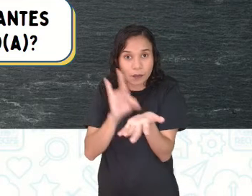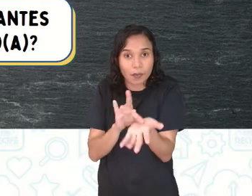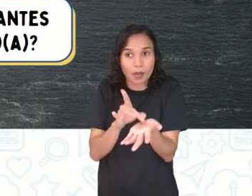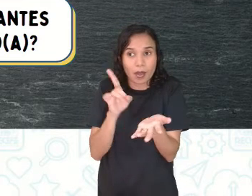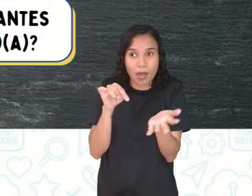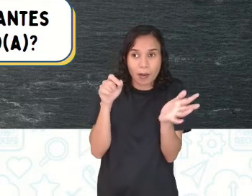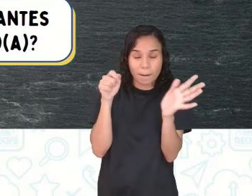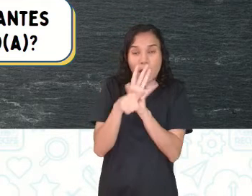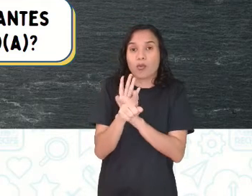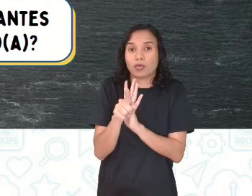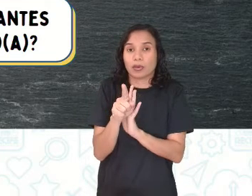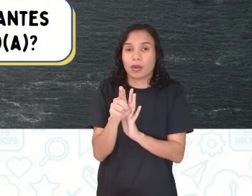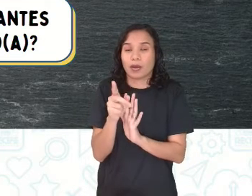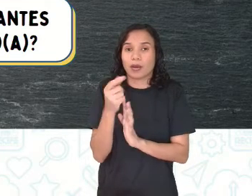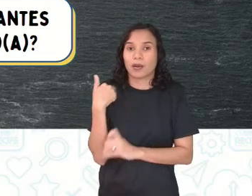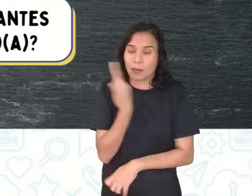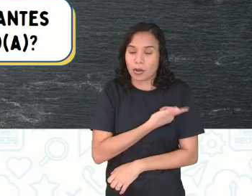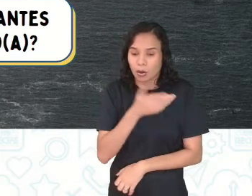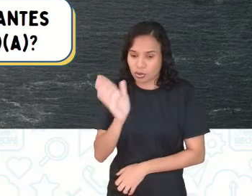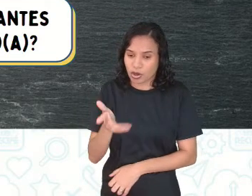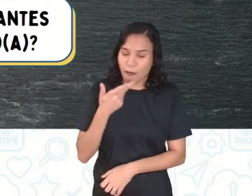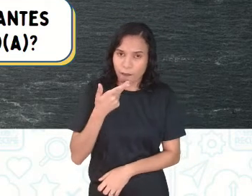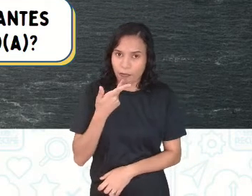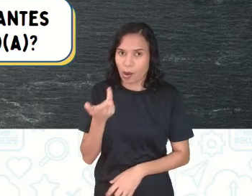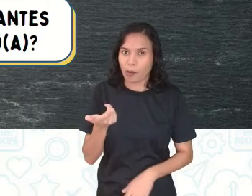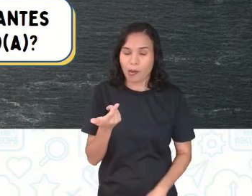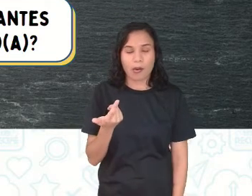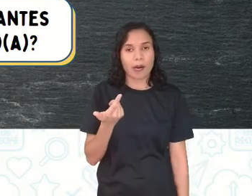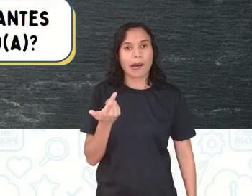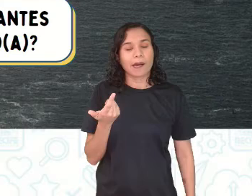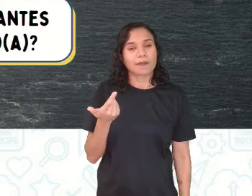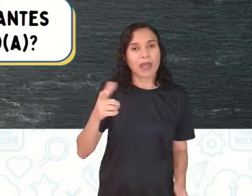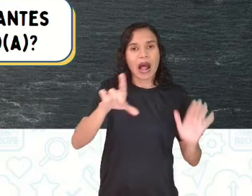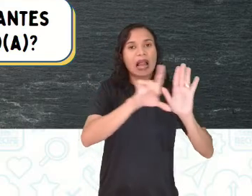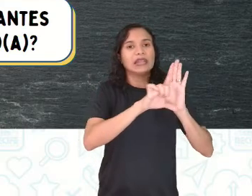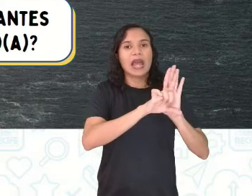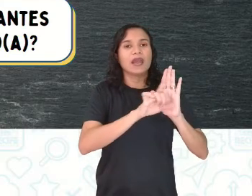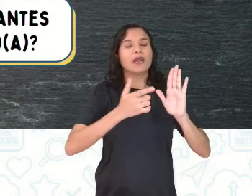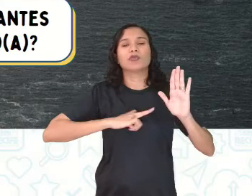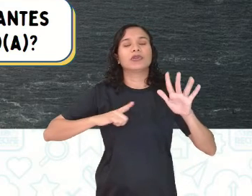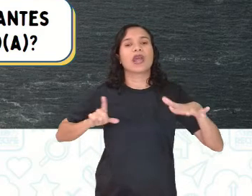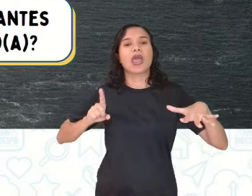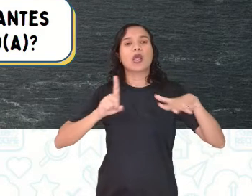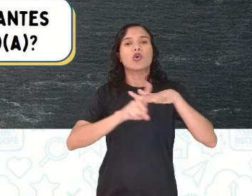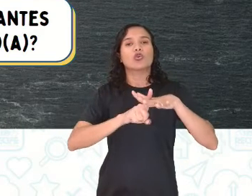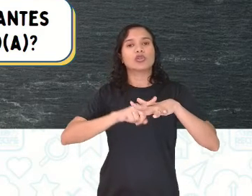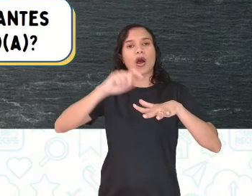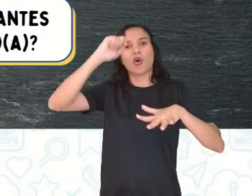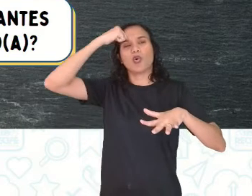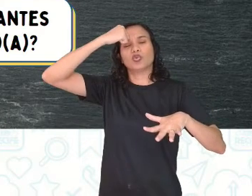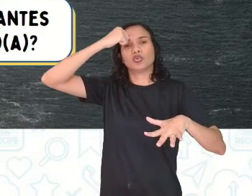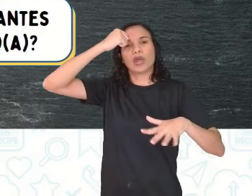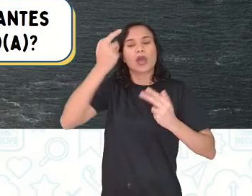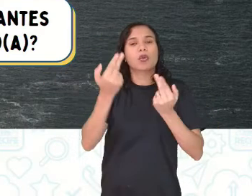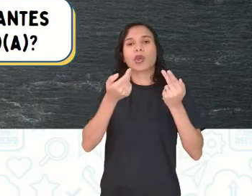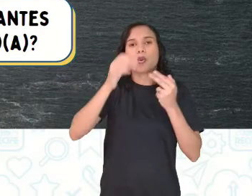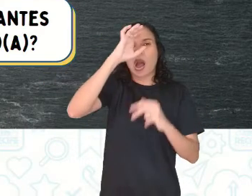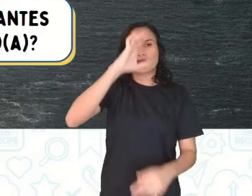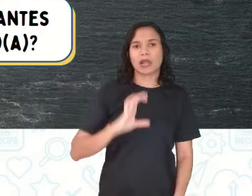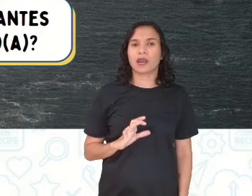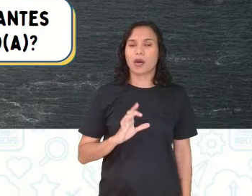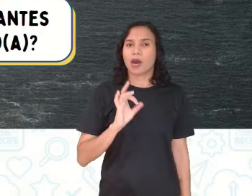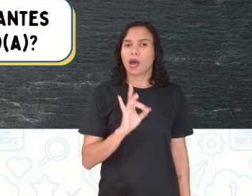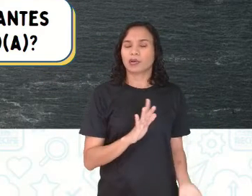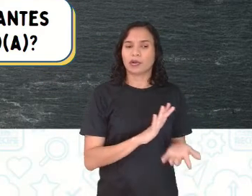é uma pergunta, mas a gente já afirmou isso, né? Eles não, essa lei não inclui essa população aí que foi explorada